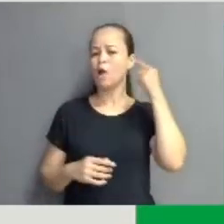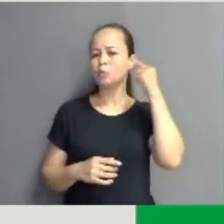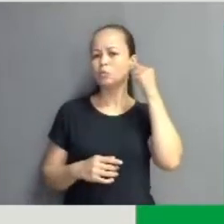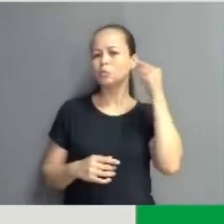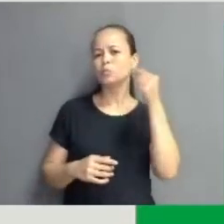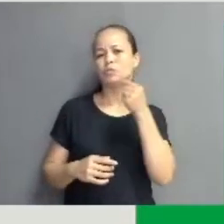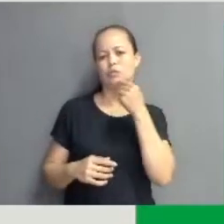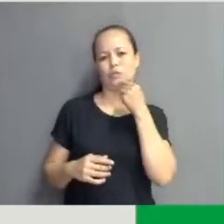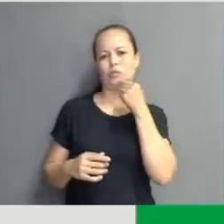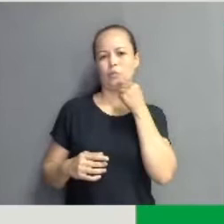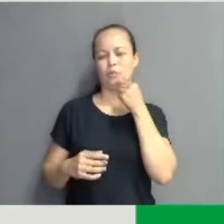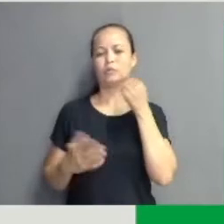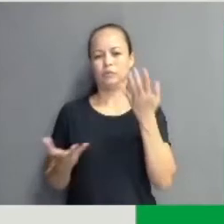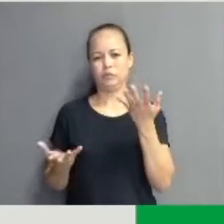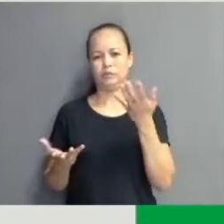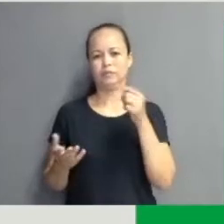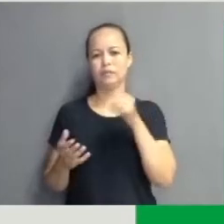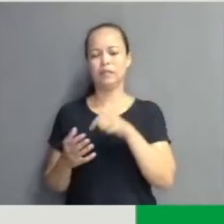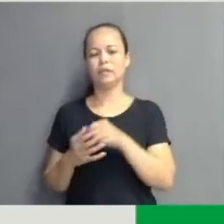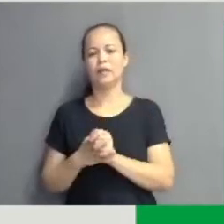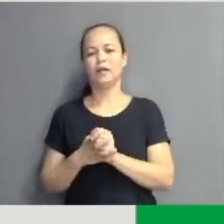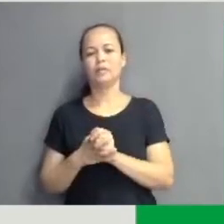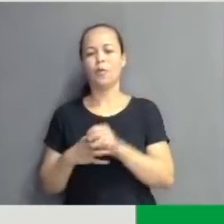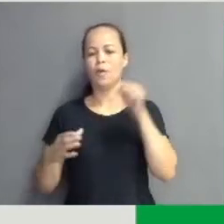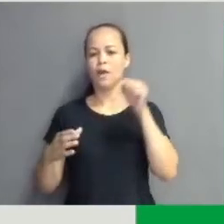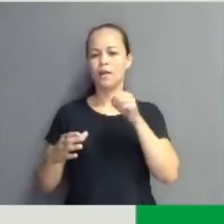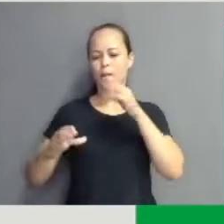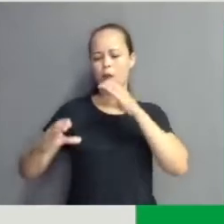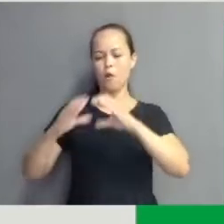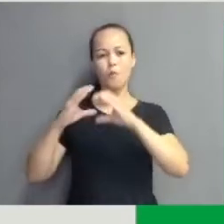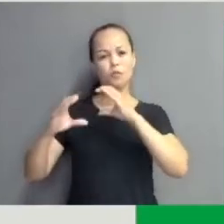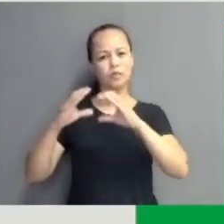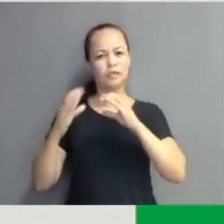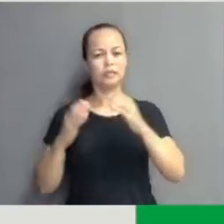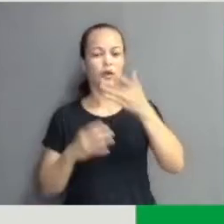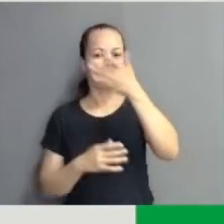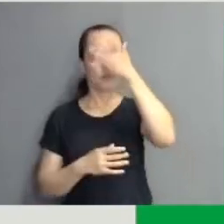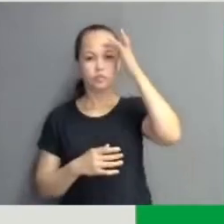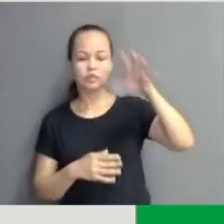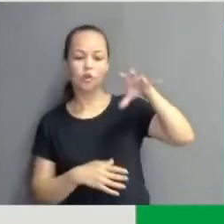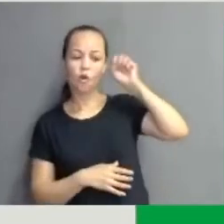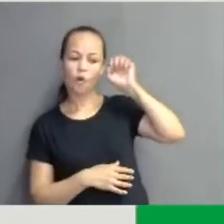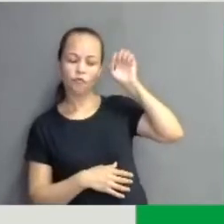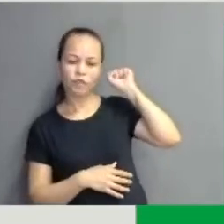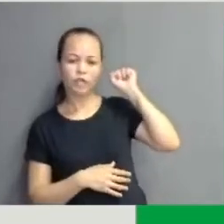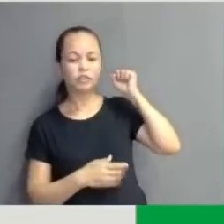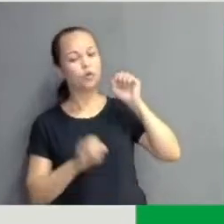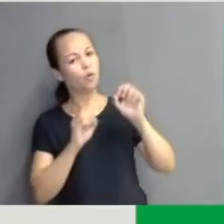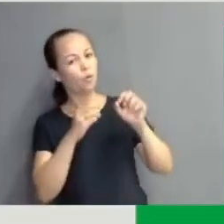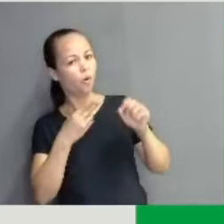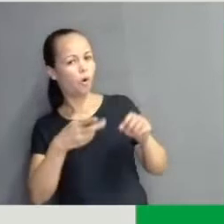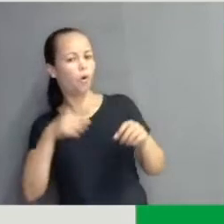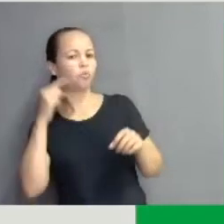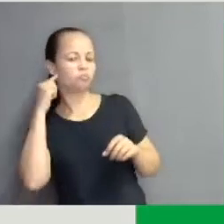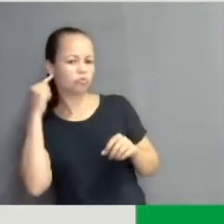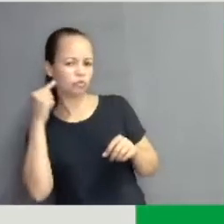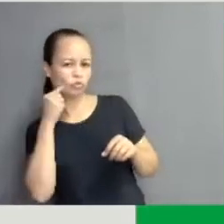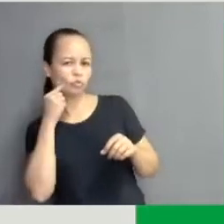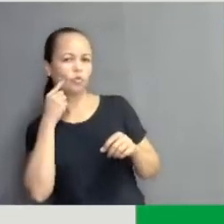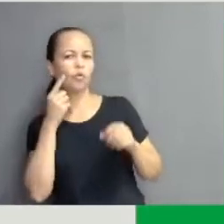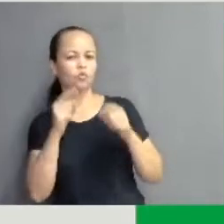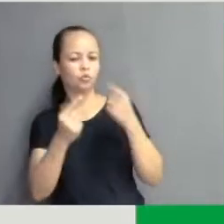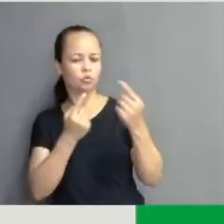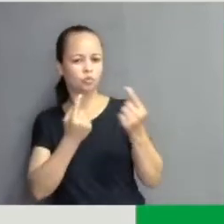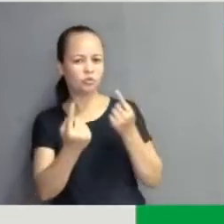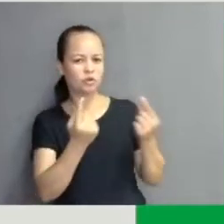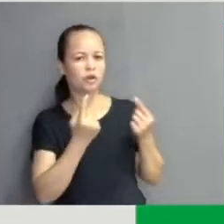os surdos então eles podem se comunicar com pessoas ouvintes ou se comunicarem entre eles atravessam as